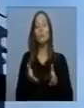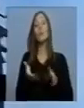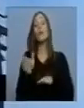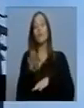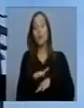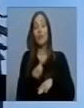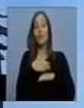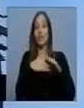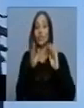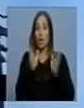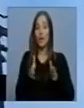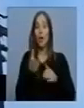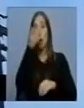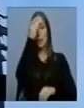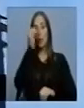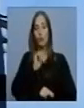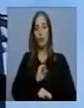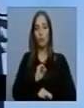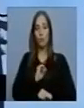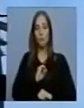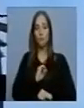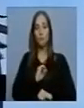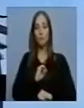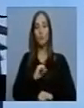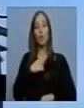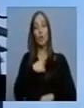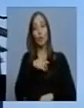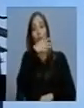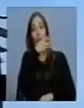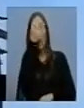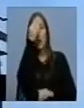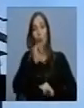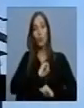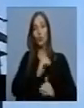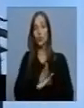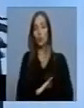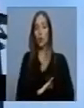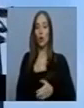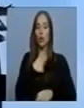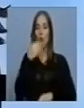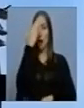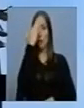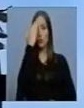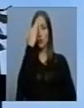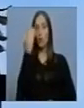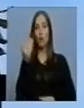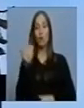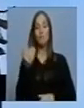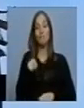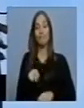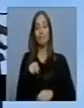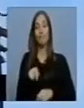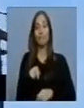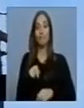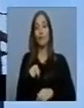na minha opinião a eu estou quieto acho que na minha opinião eu acho que de fato faremos aqui caixa de